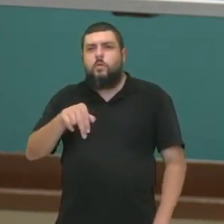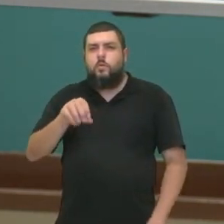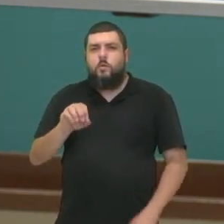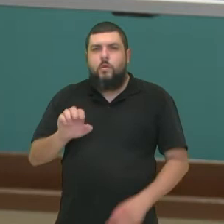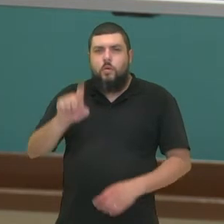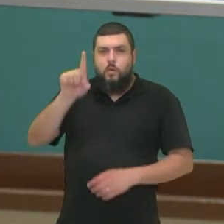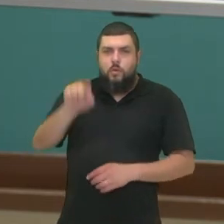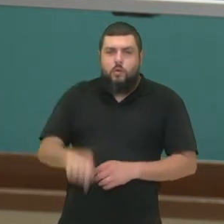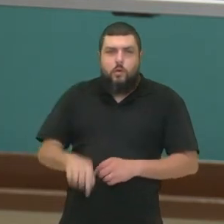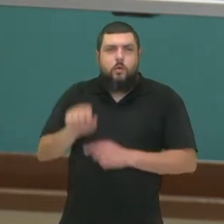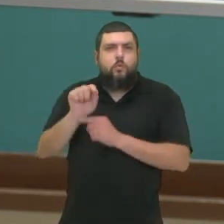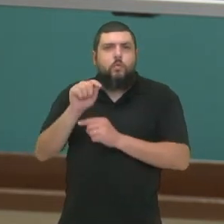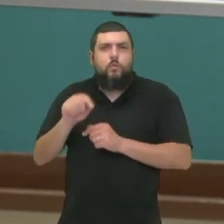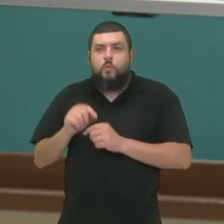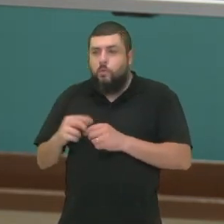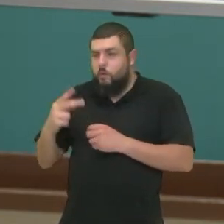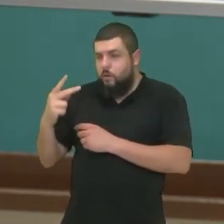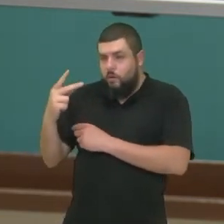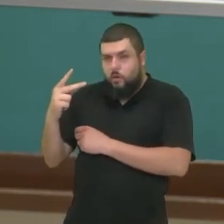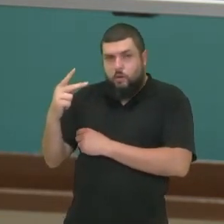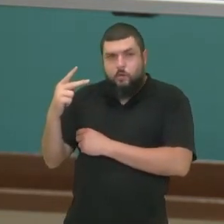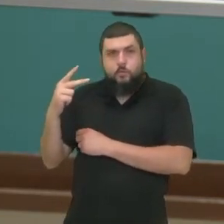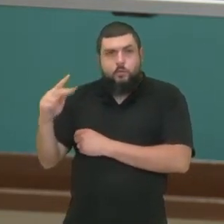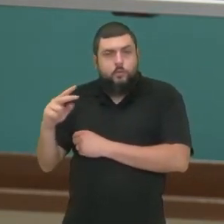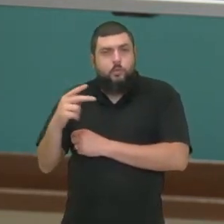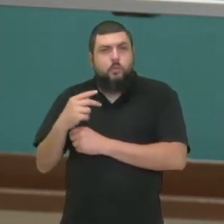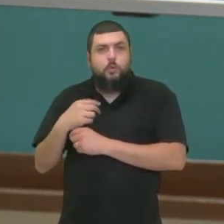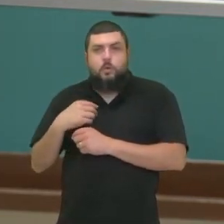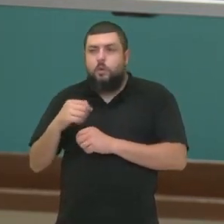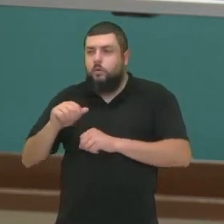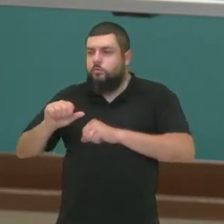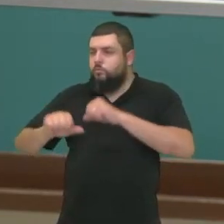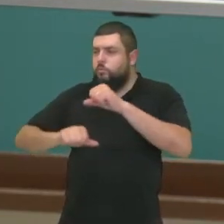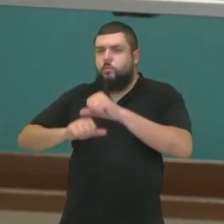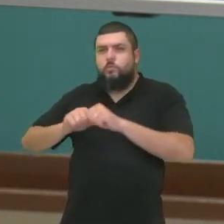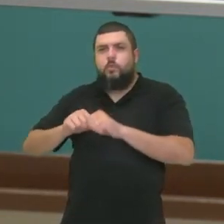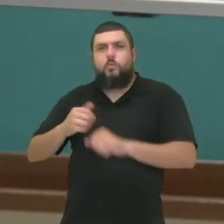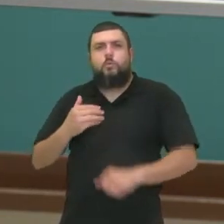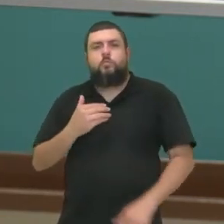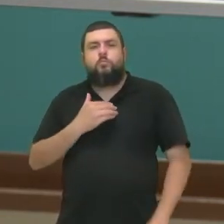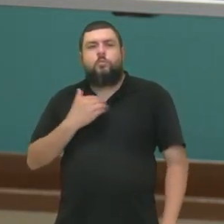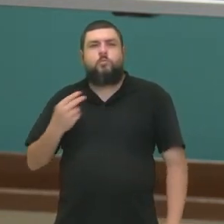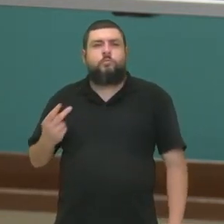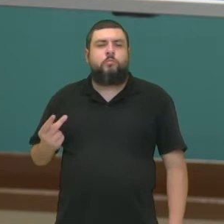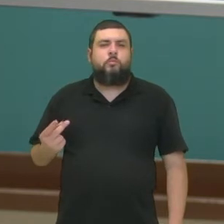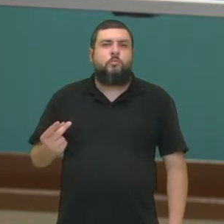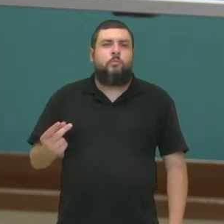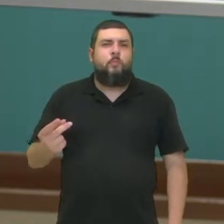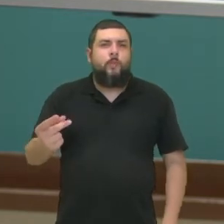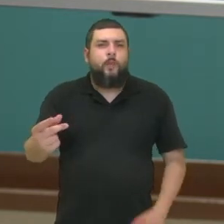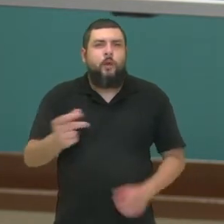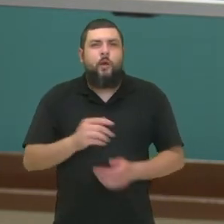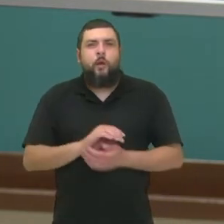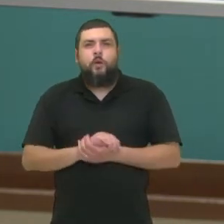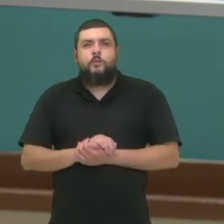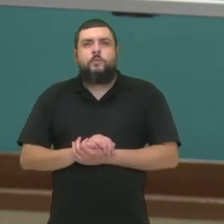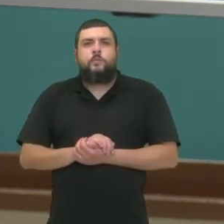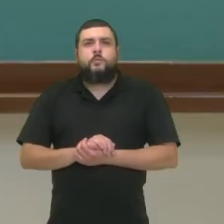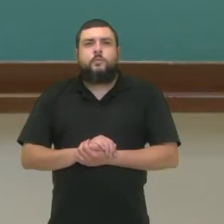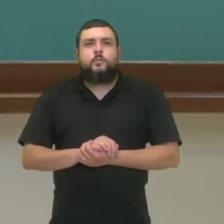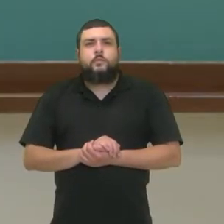em imortal uma pessoa, Antonino, por ordem do Senado, em 141